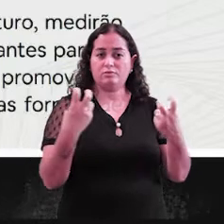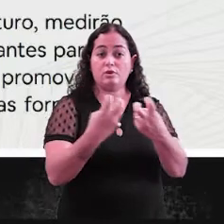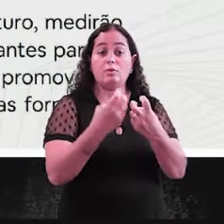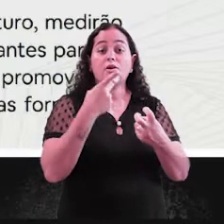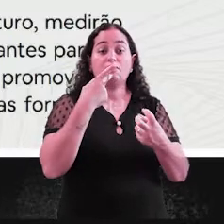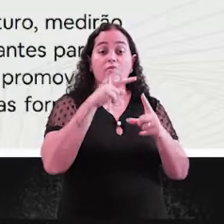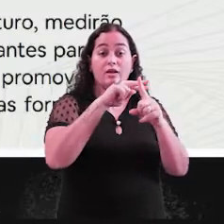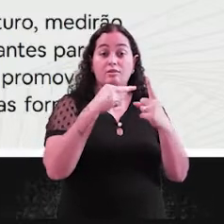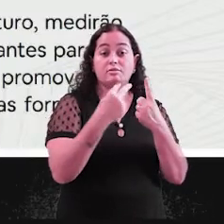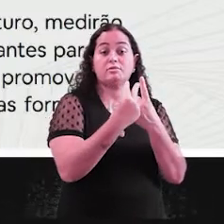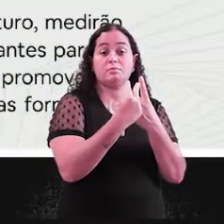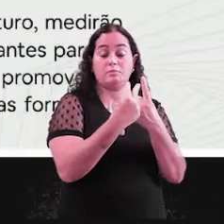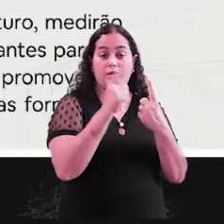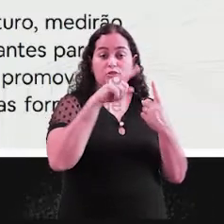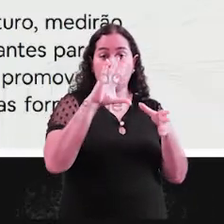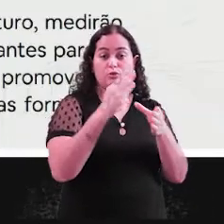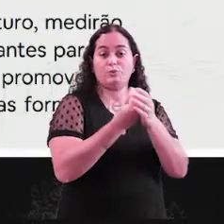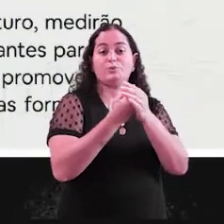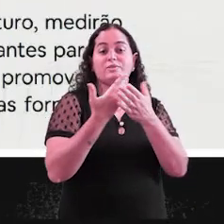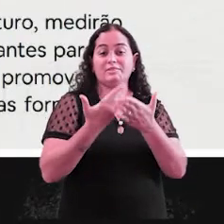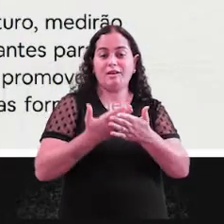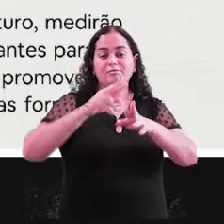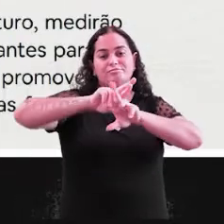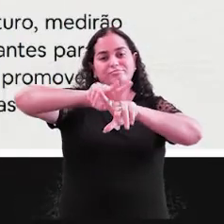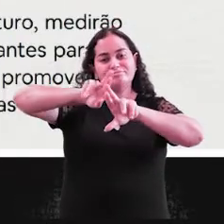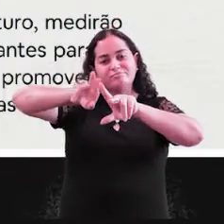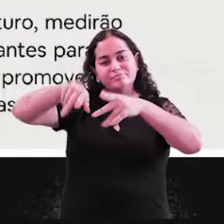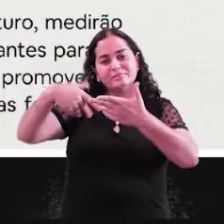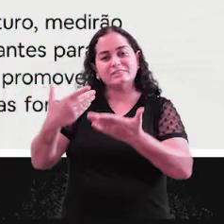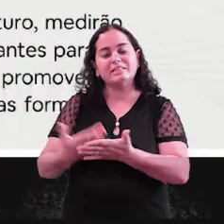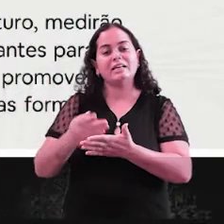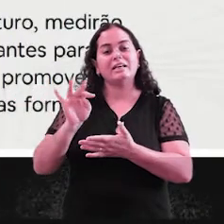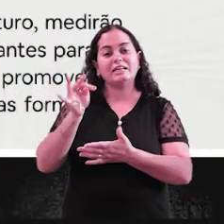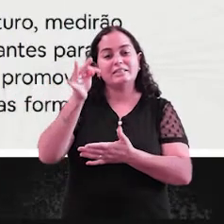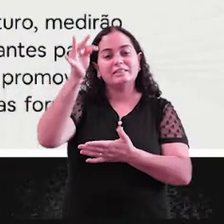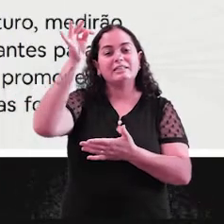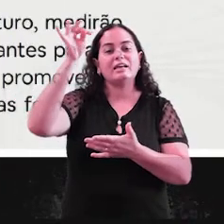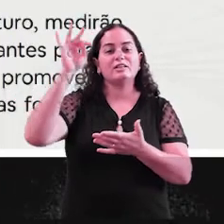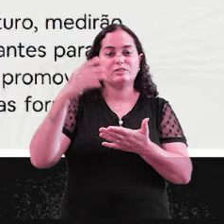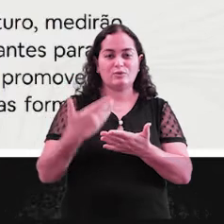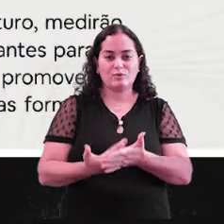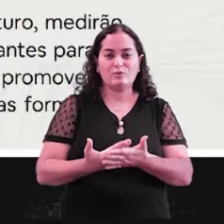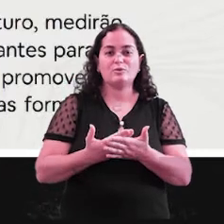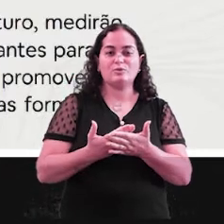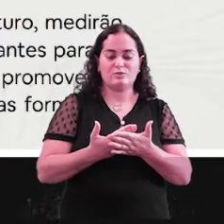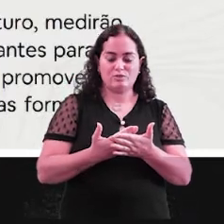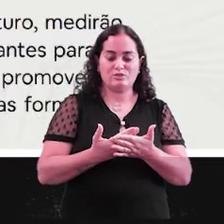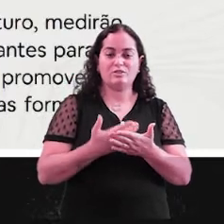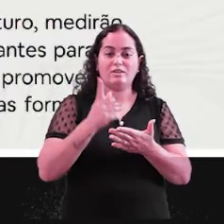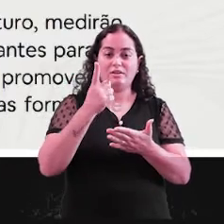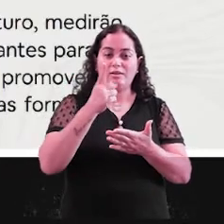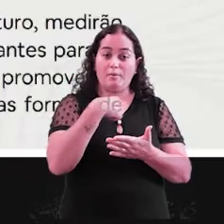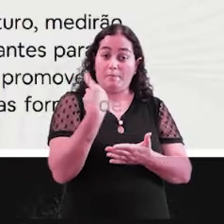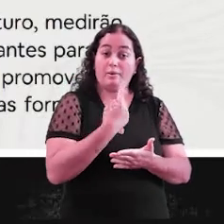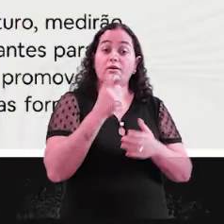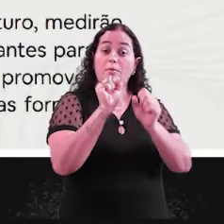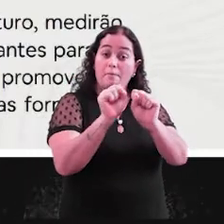uma perspectiva de inclusão, de diversidade, de tecnologias sociais, para que a